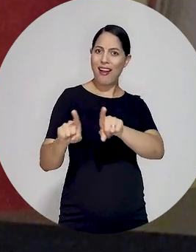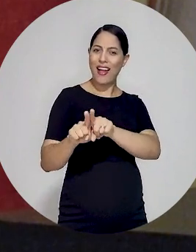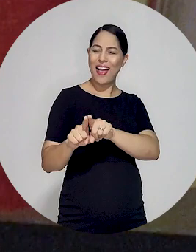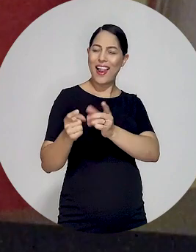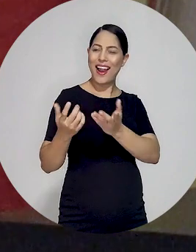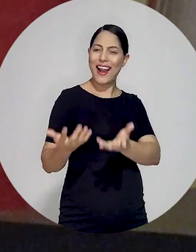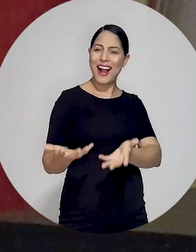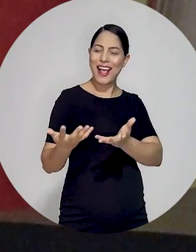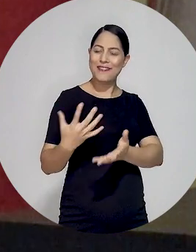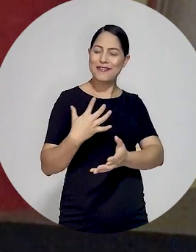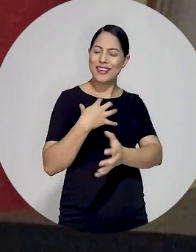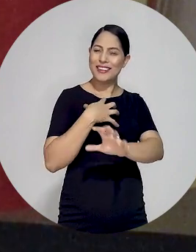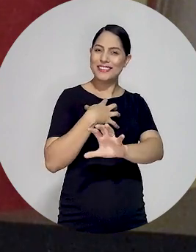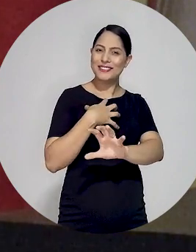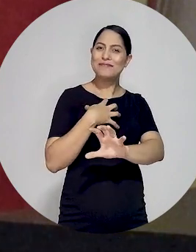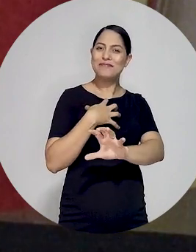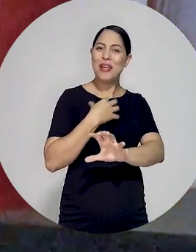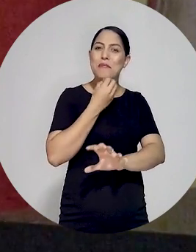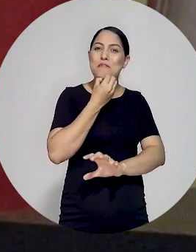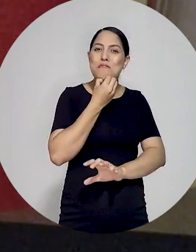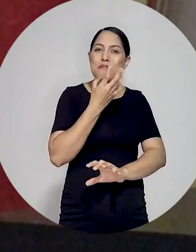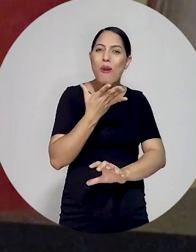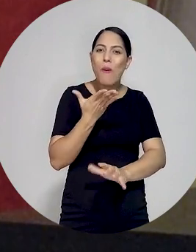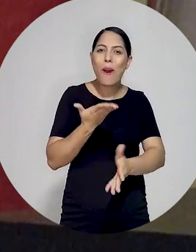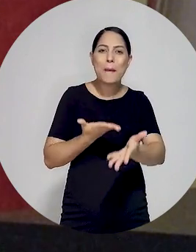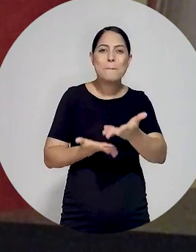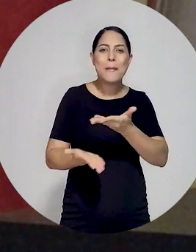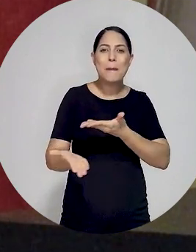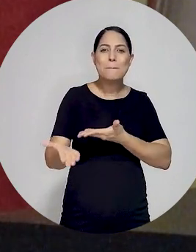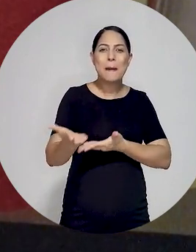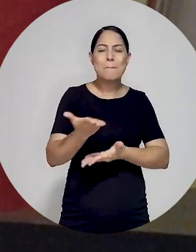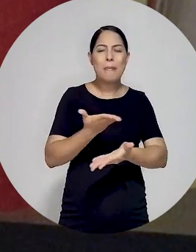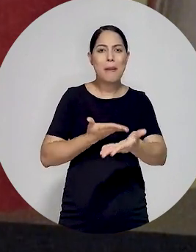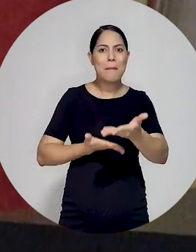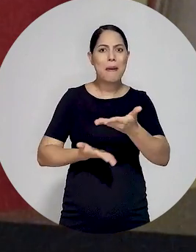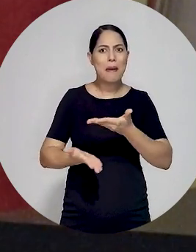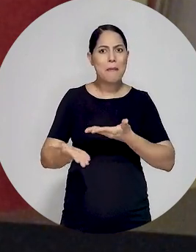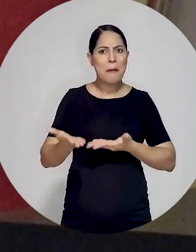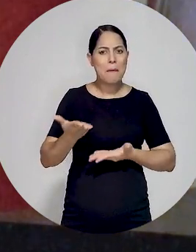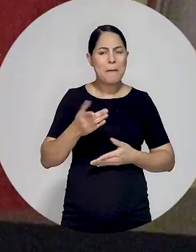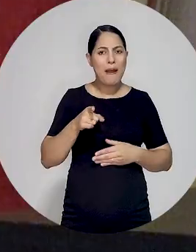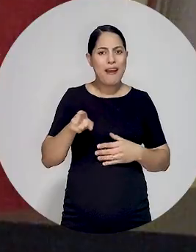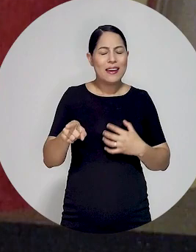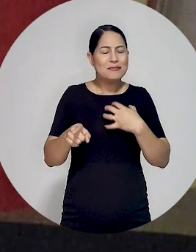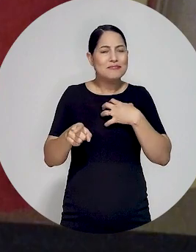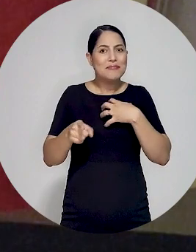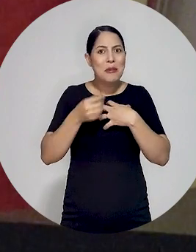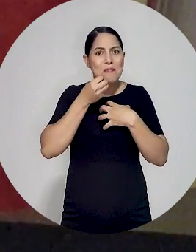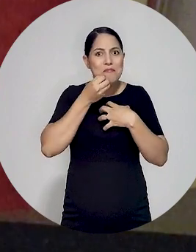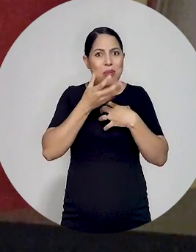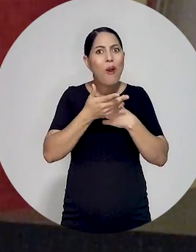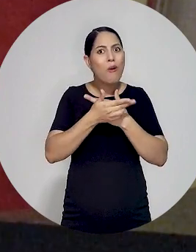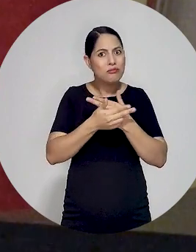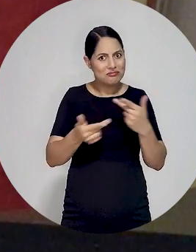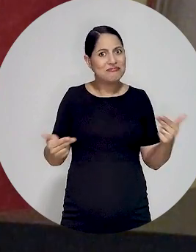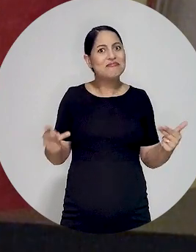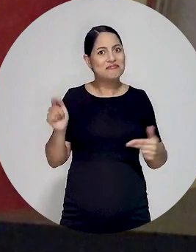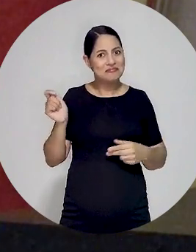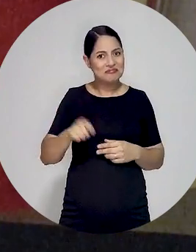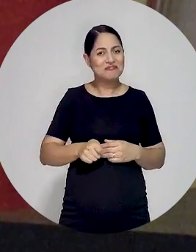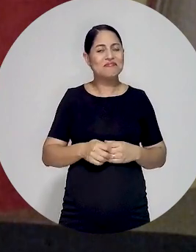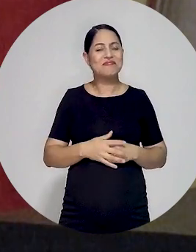lado dele, tudo é tão leve, é tão bom estar ao lado de alguém que nos faz sentirmos